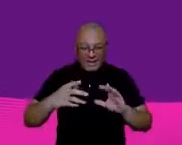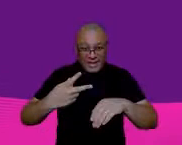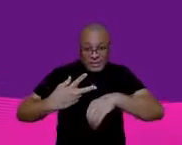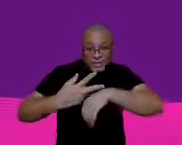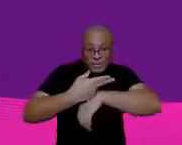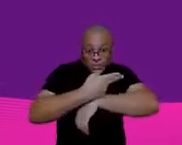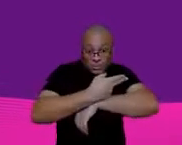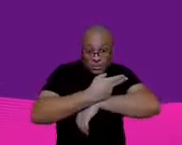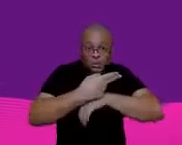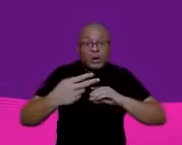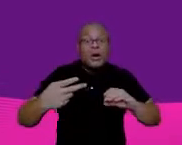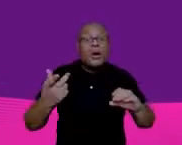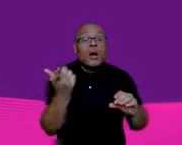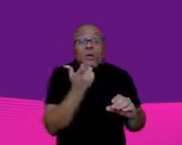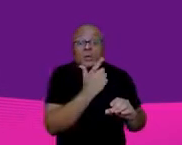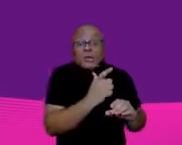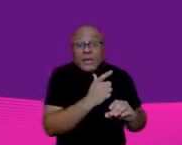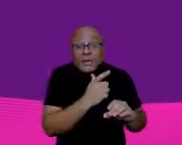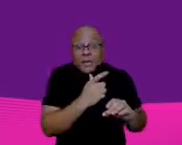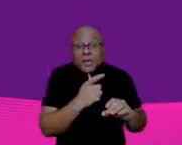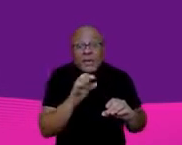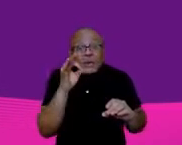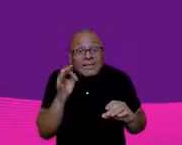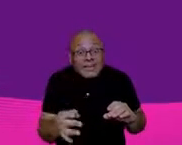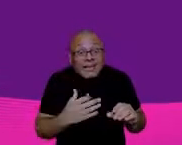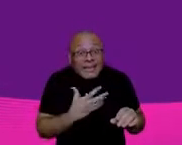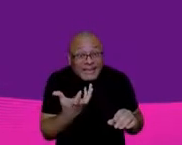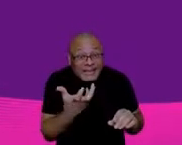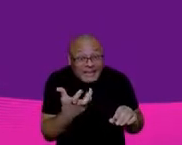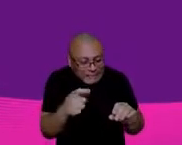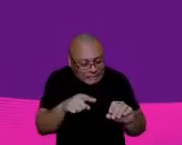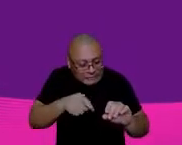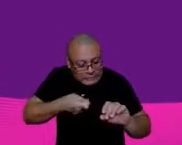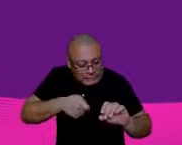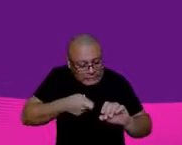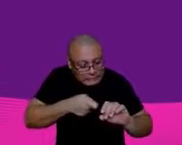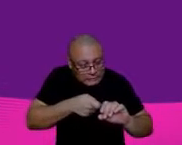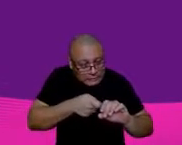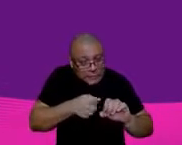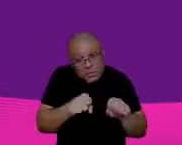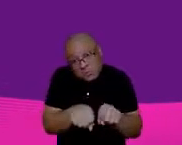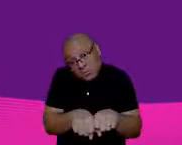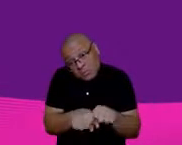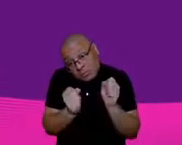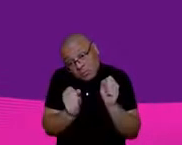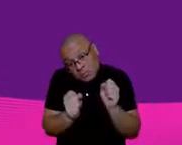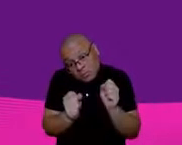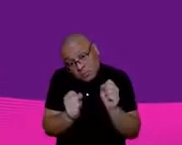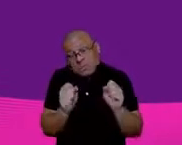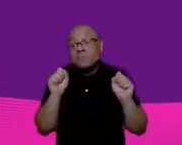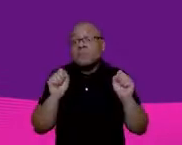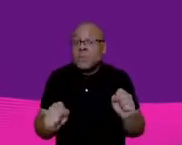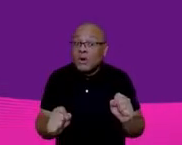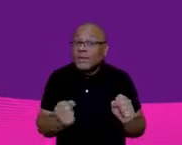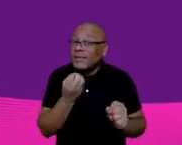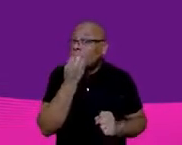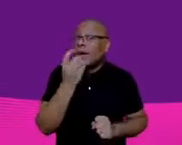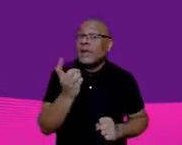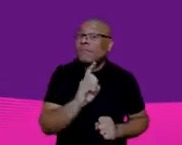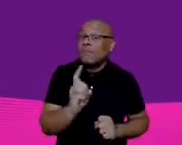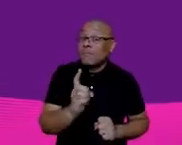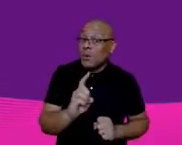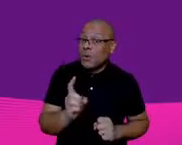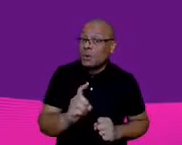parafusos em locais que eu gostaria de ter passado, mas poderia ter passado em um local não ideal. E aí eu fiz a tomografia